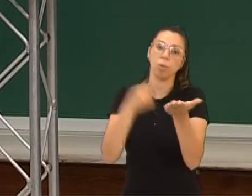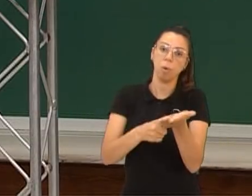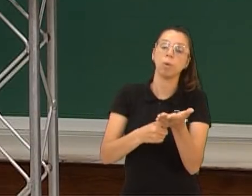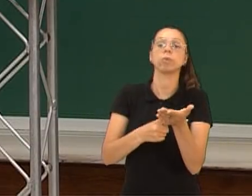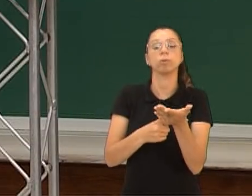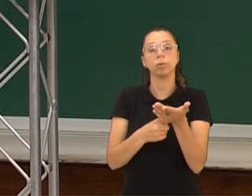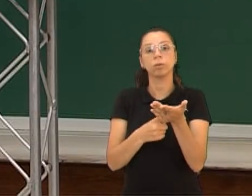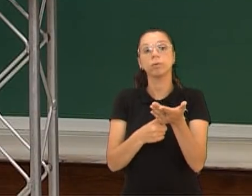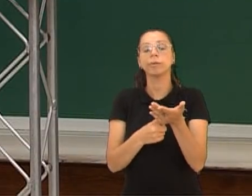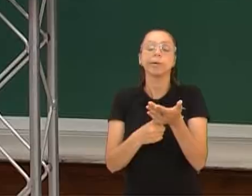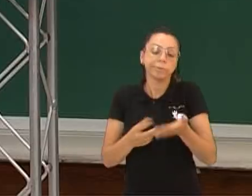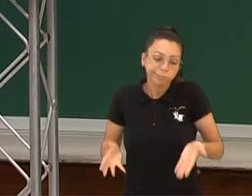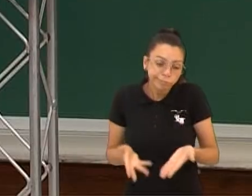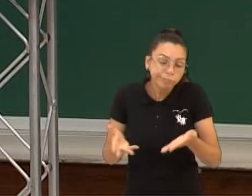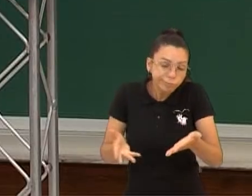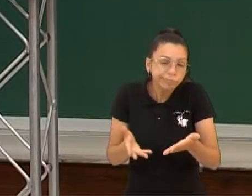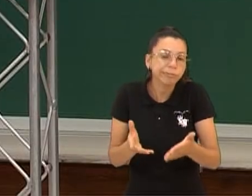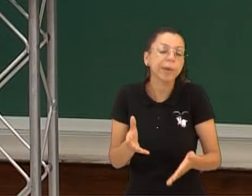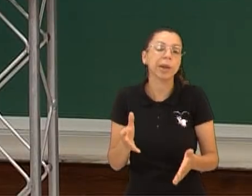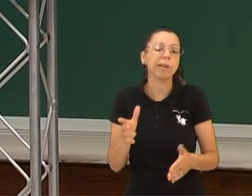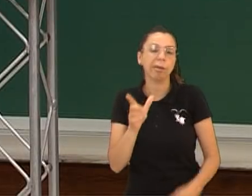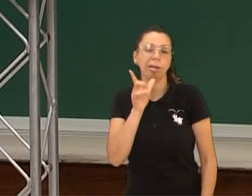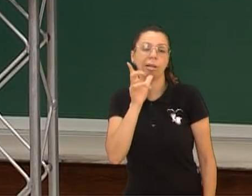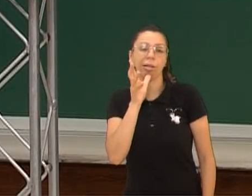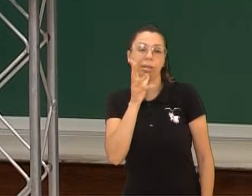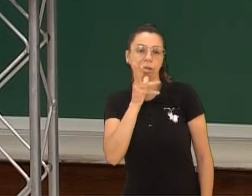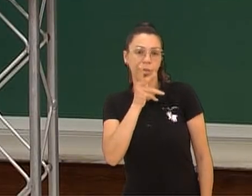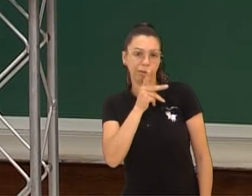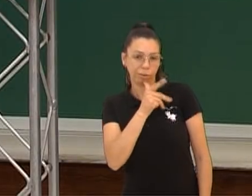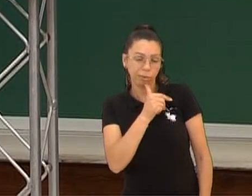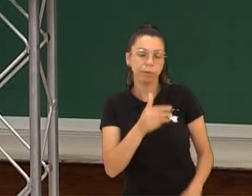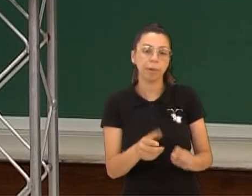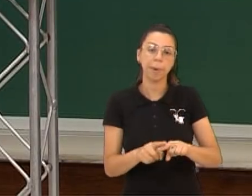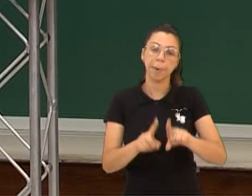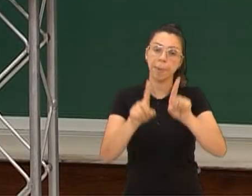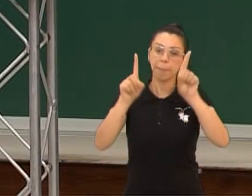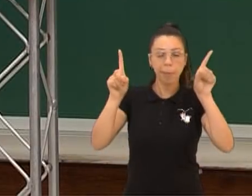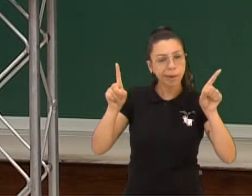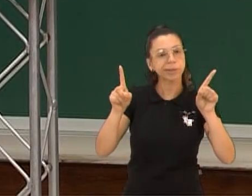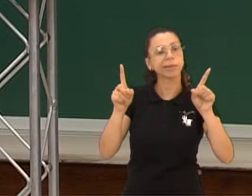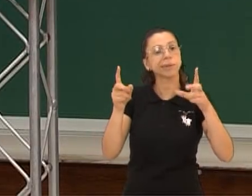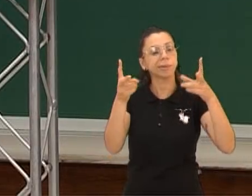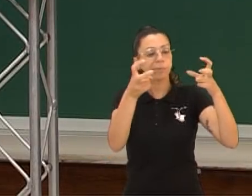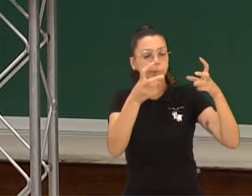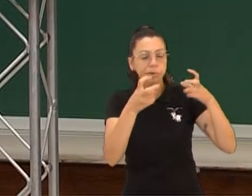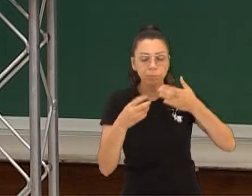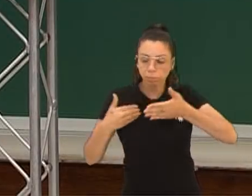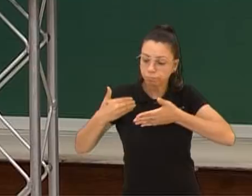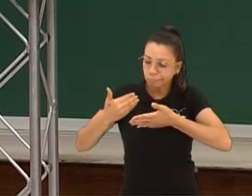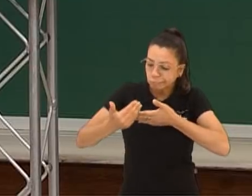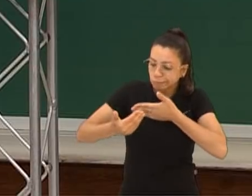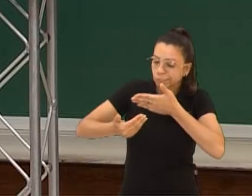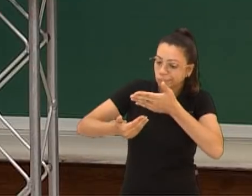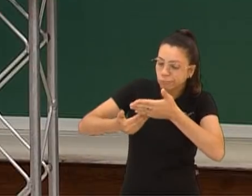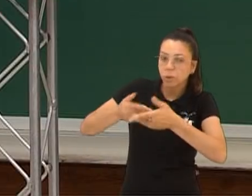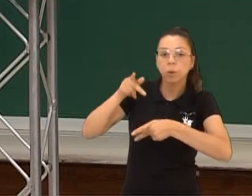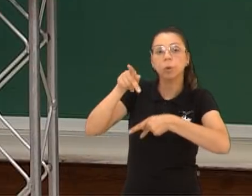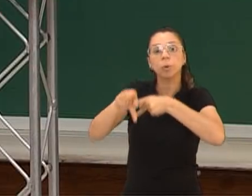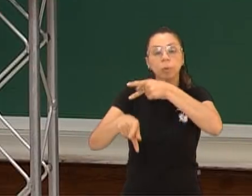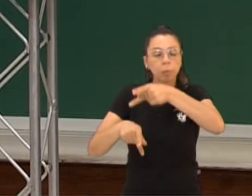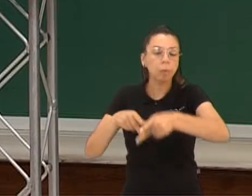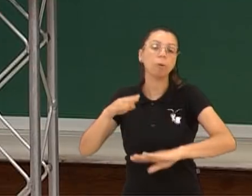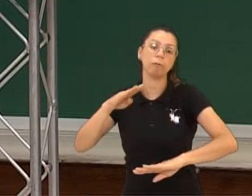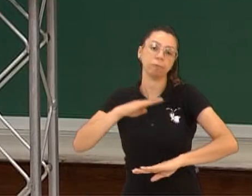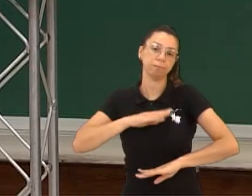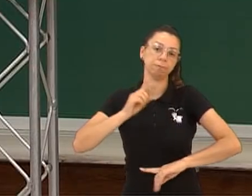um tempo, né? Mas é gratificante ver que isso vai acontecer, né? Que a população vai sair dessa